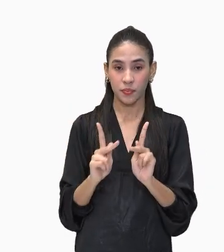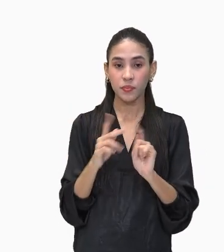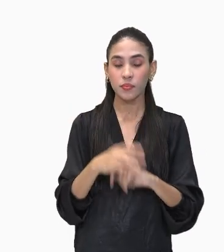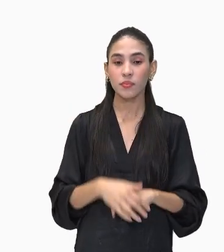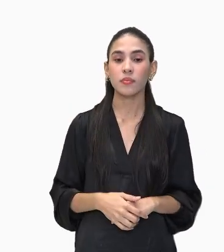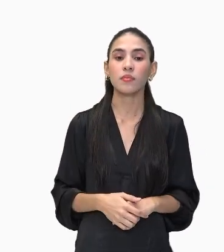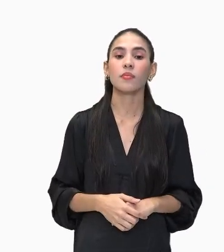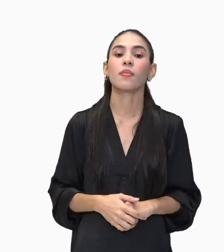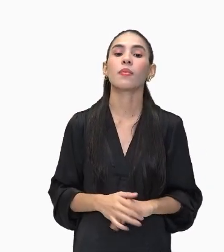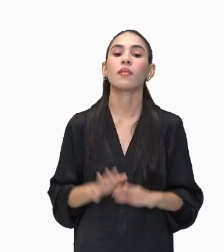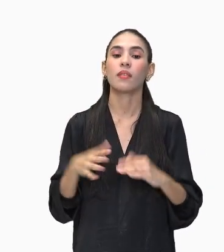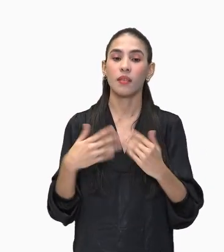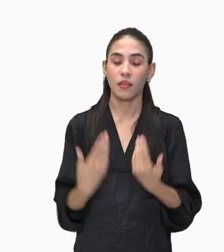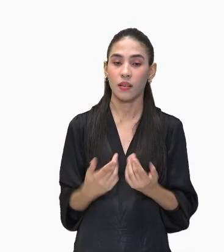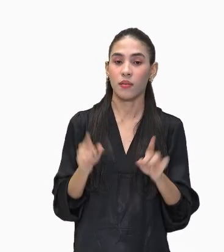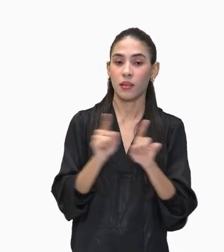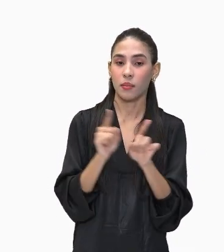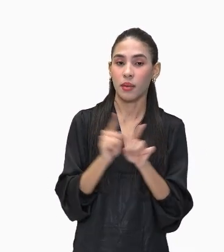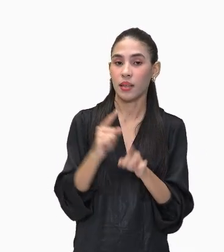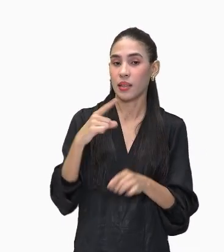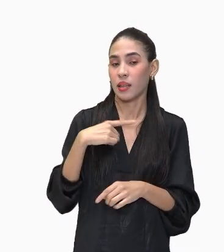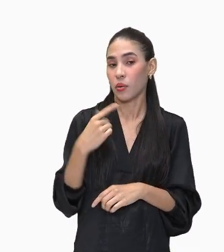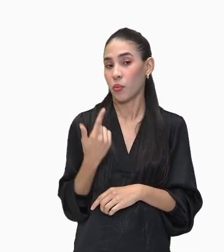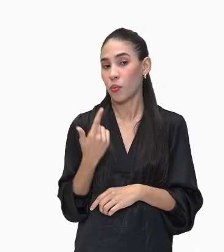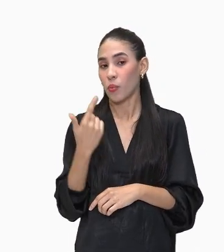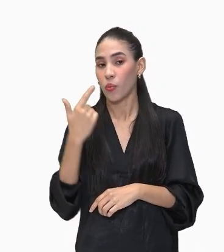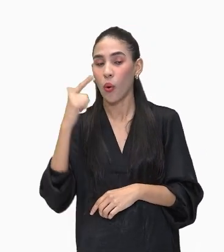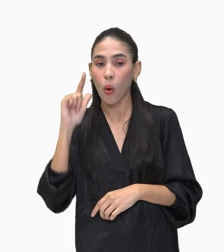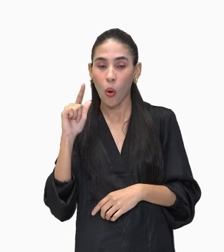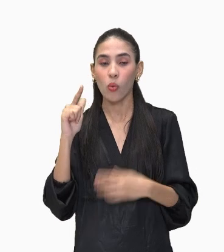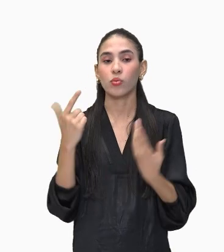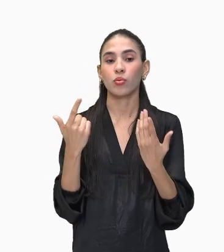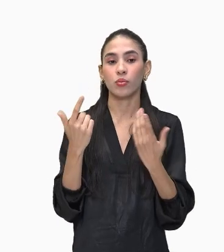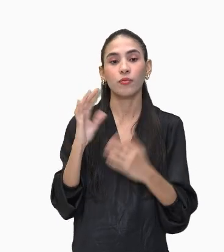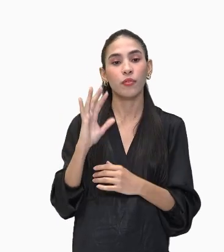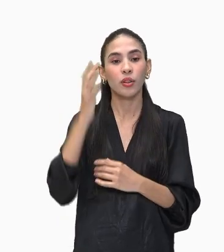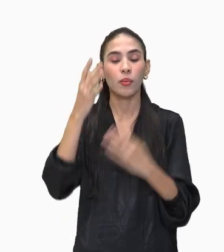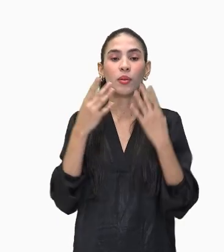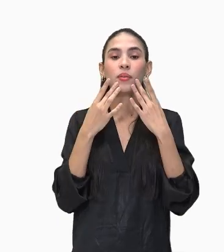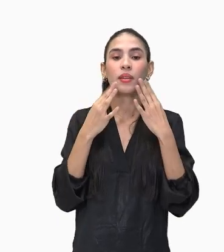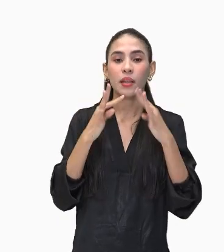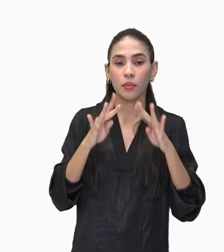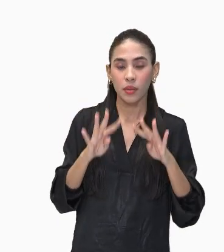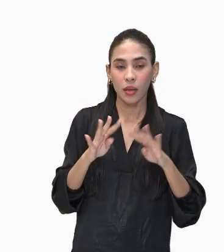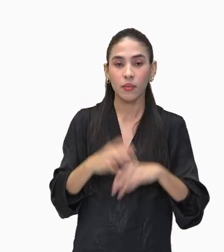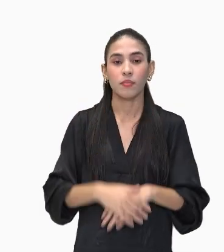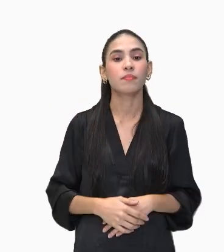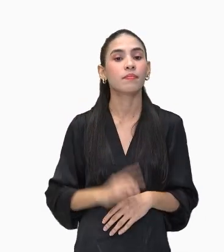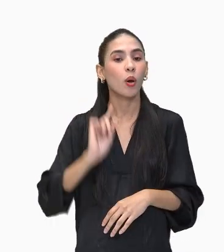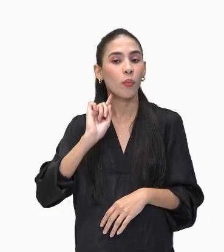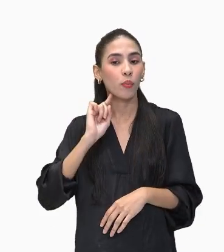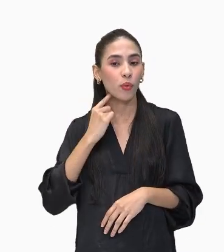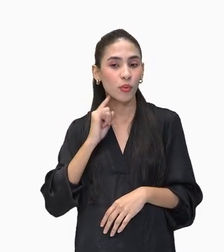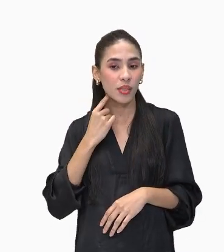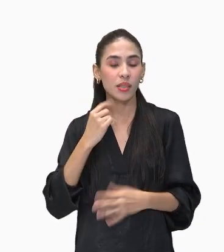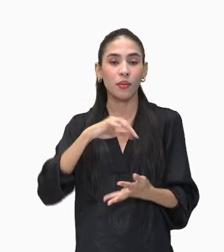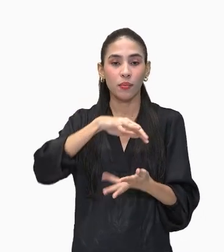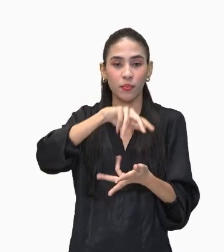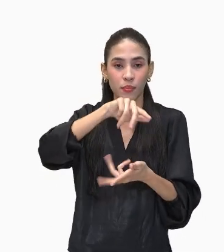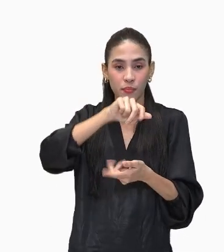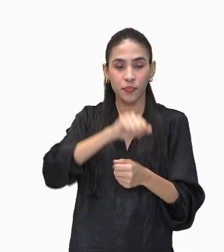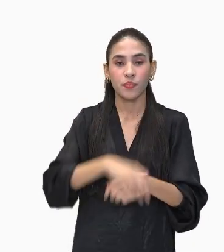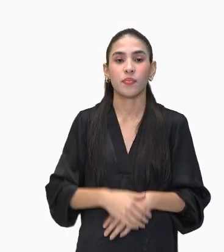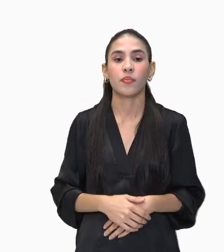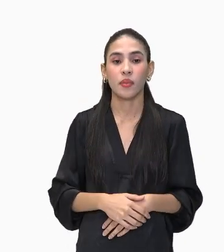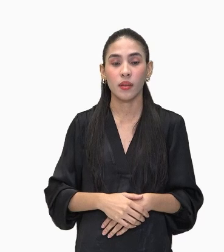E aí nós temos também um outro fenômeno aí relacionado à poluição atmosférica.